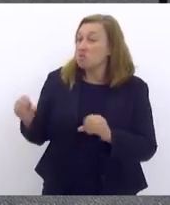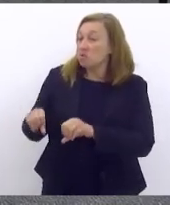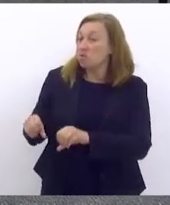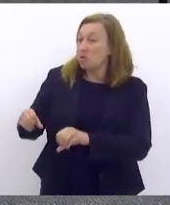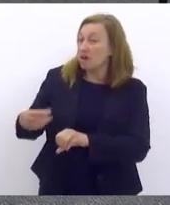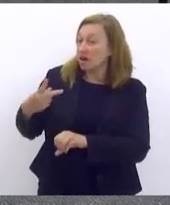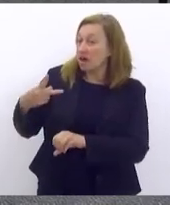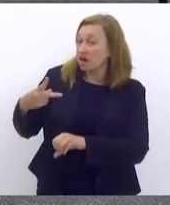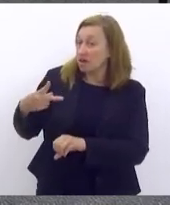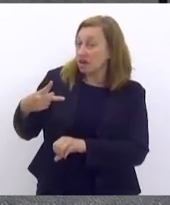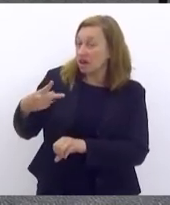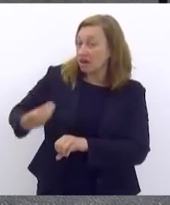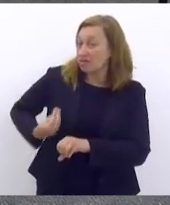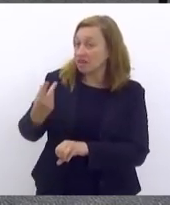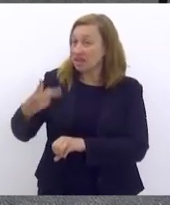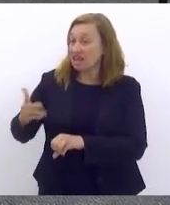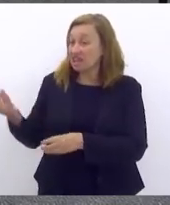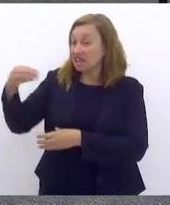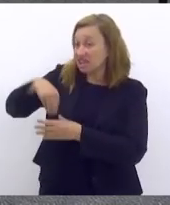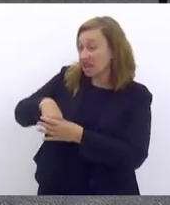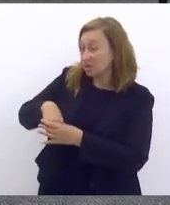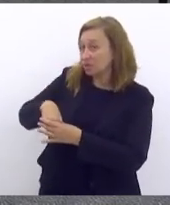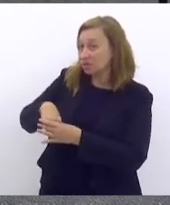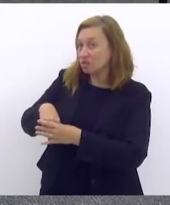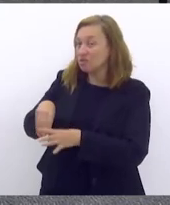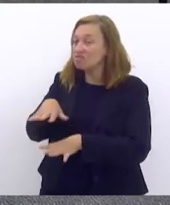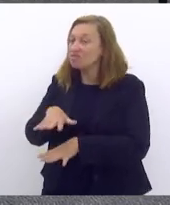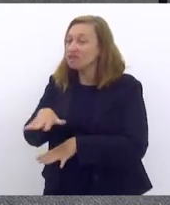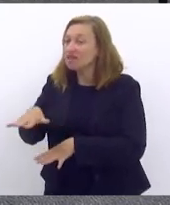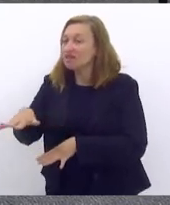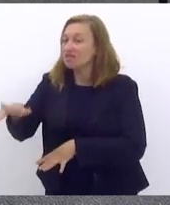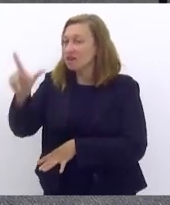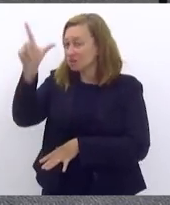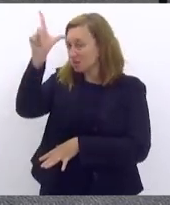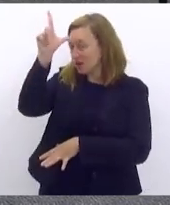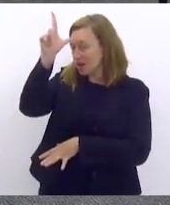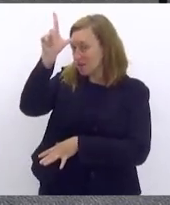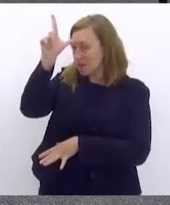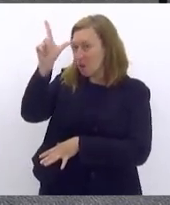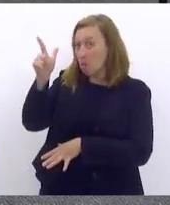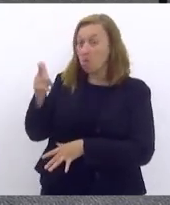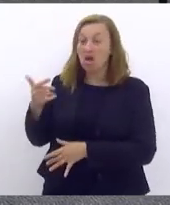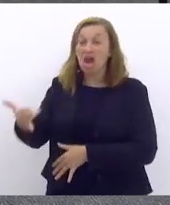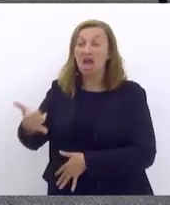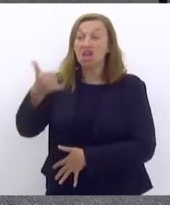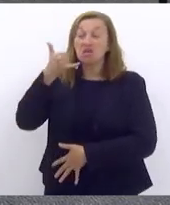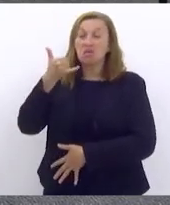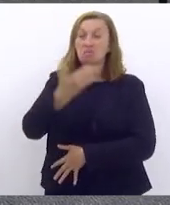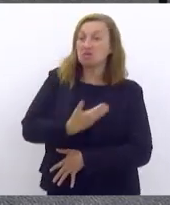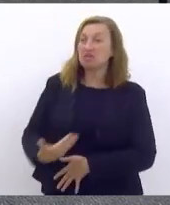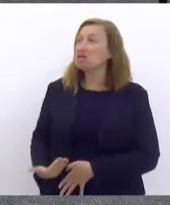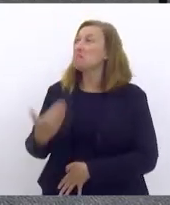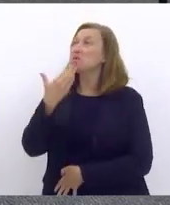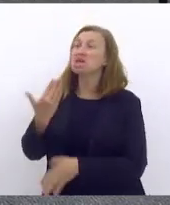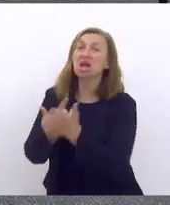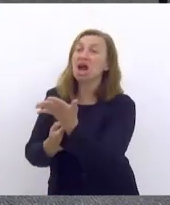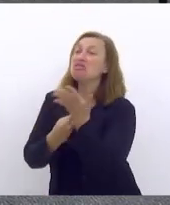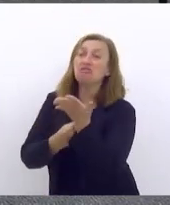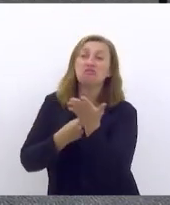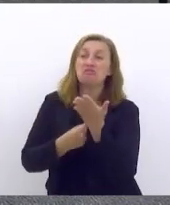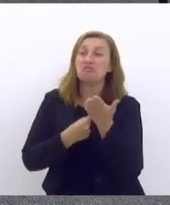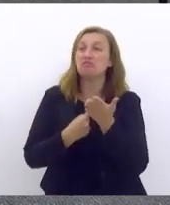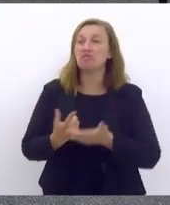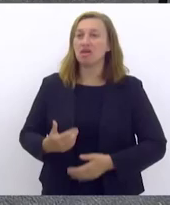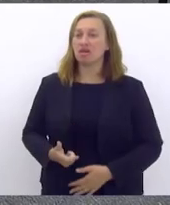dentro do complexo do Alemão, quando o cerco apertou, ela ligou diretamente para o governador pedindo socorro.